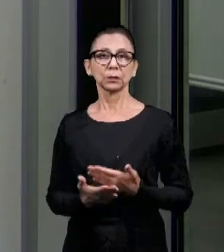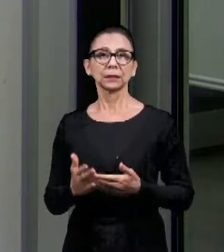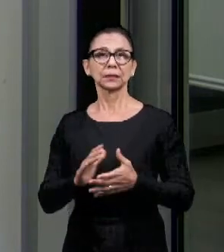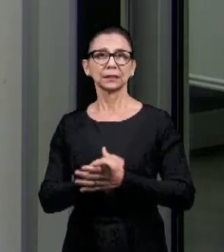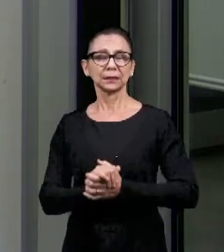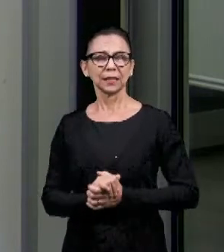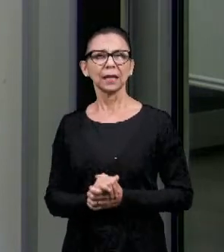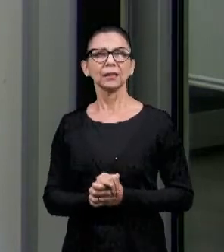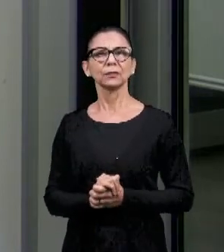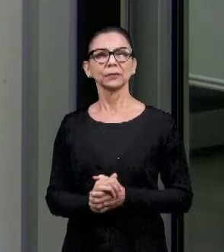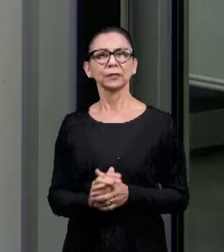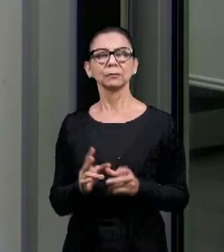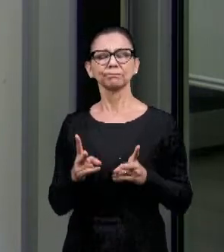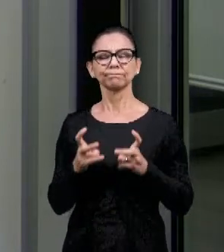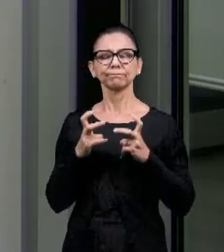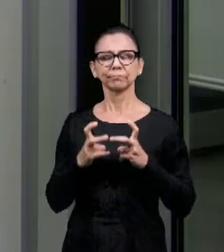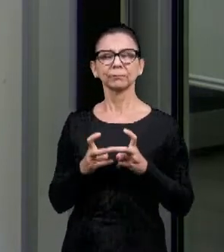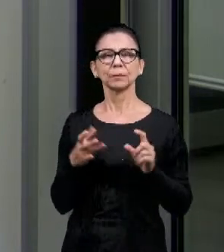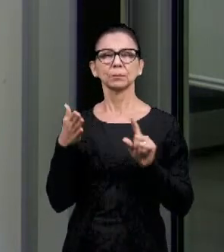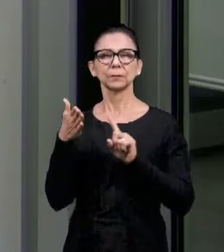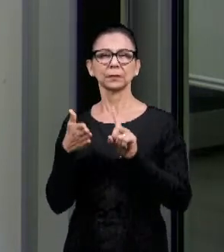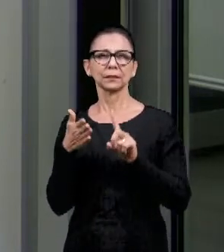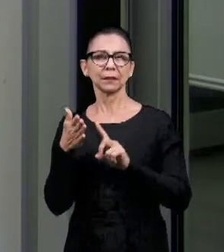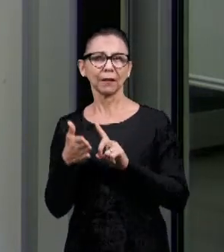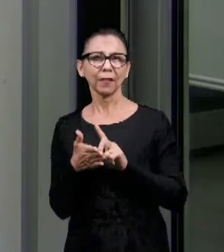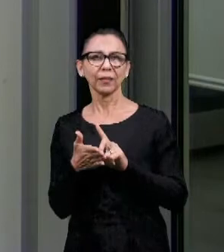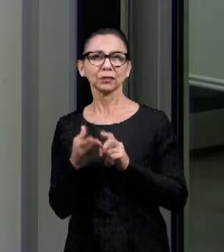da mensagem que será trazida, que o Senhor revelou.